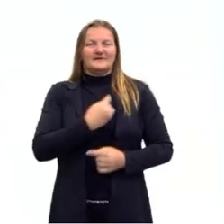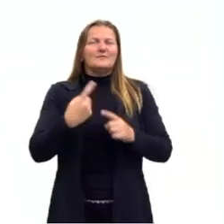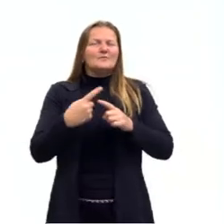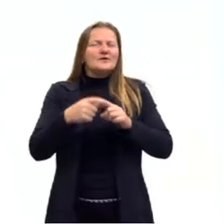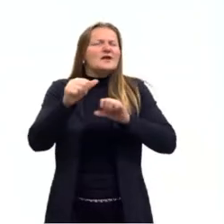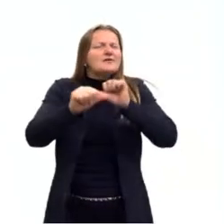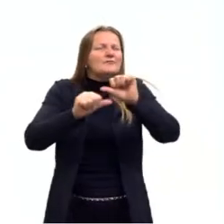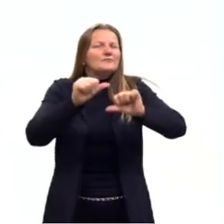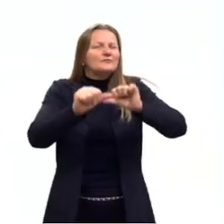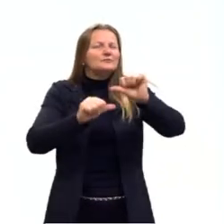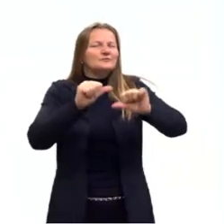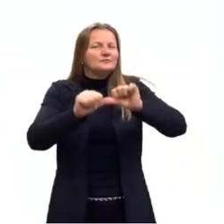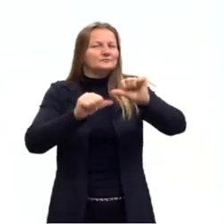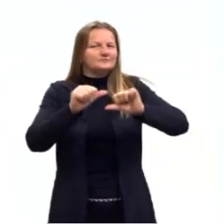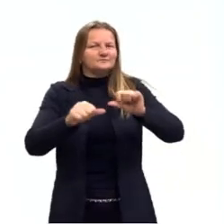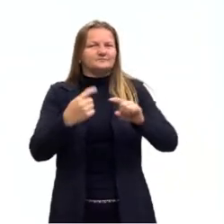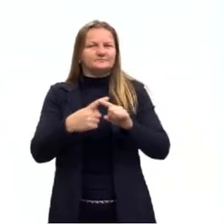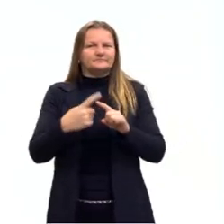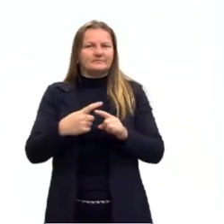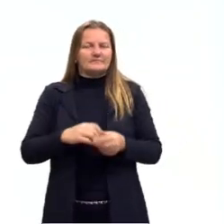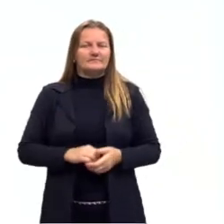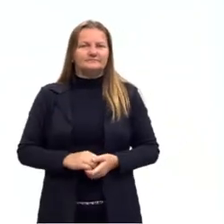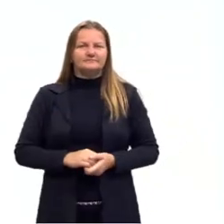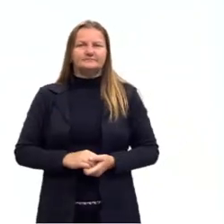mudou Qual foi o processo né